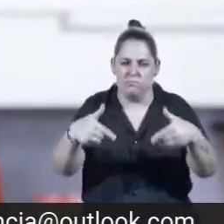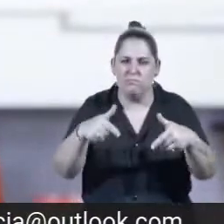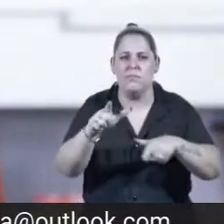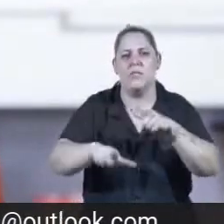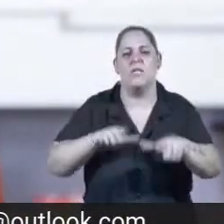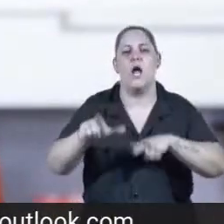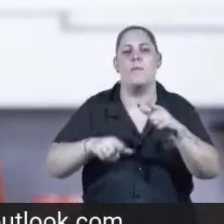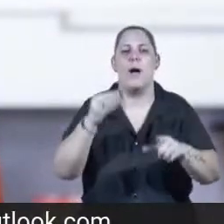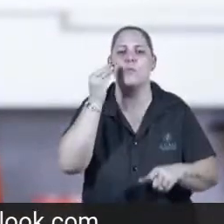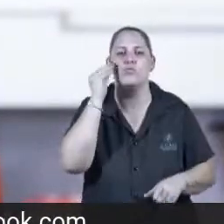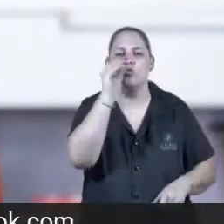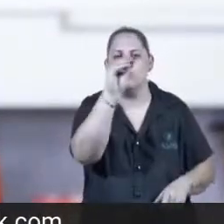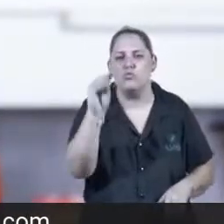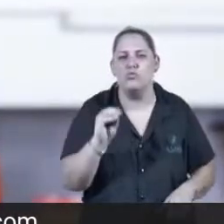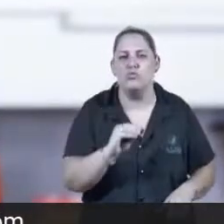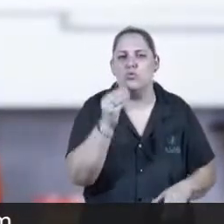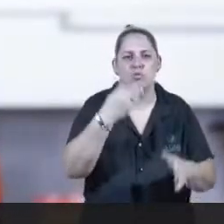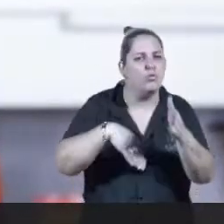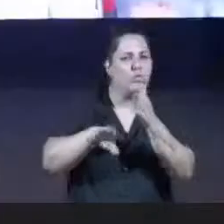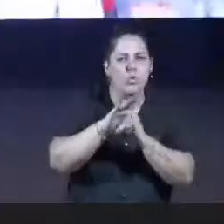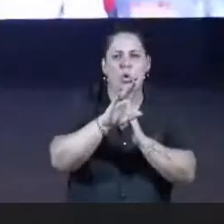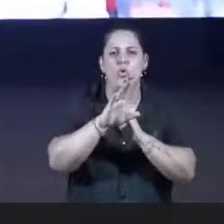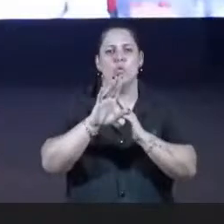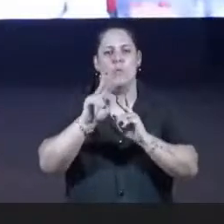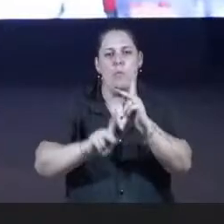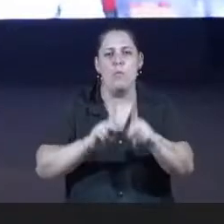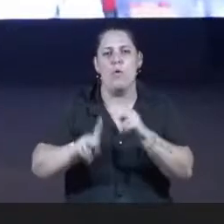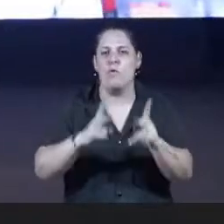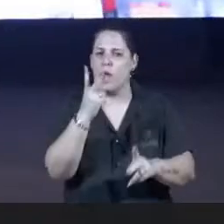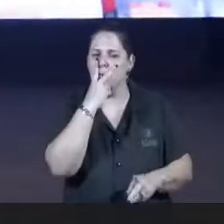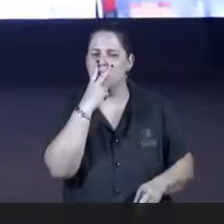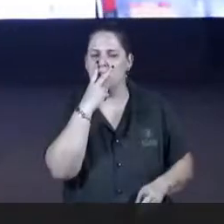e para toda a nossa militância capixaba.